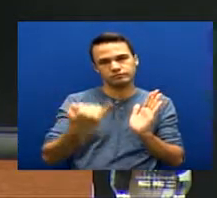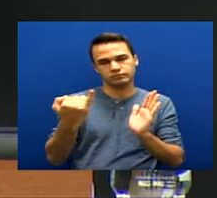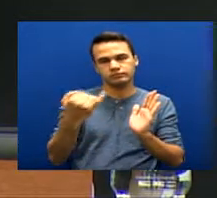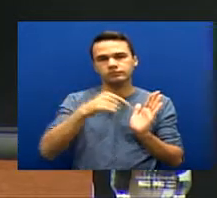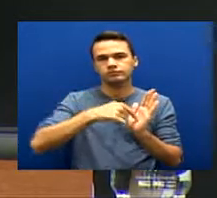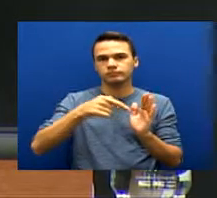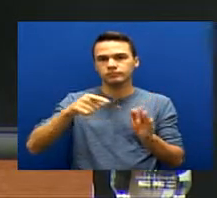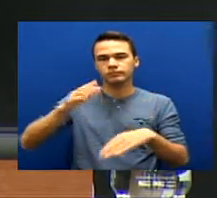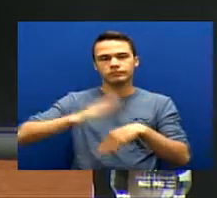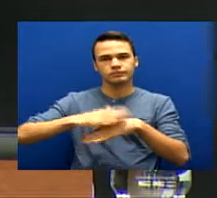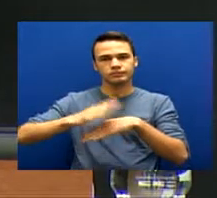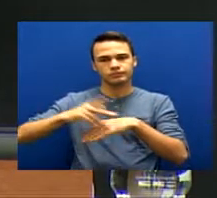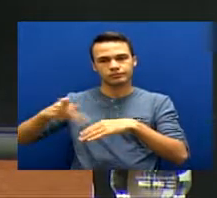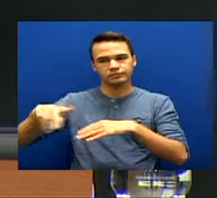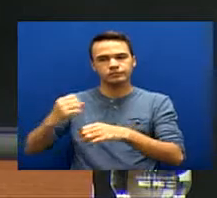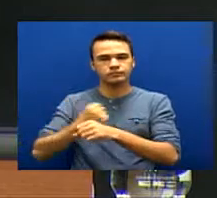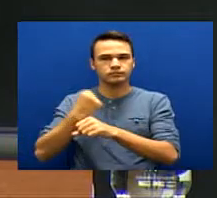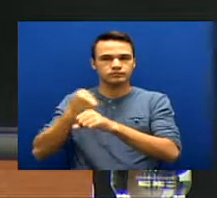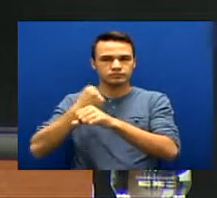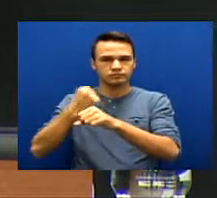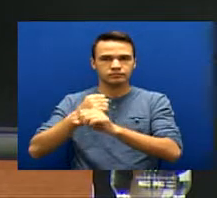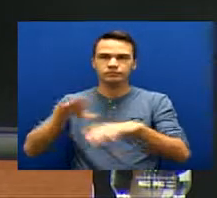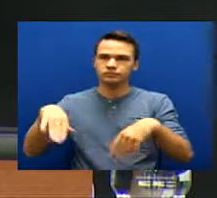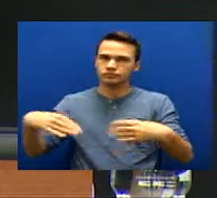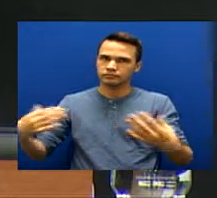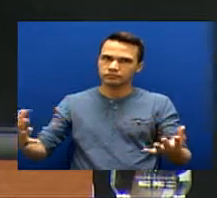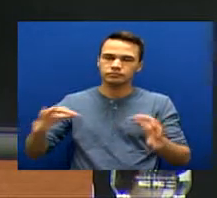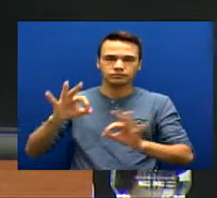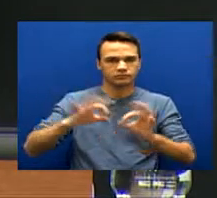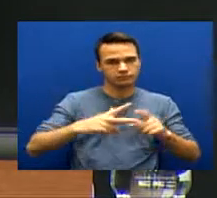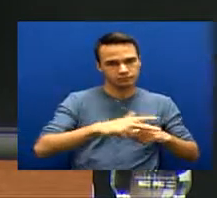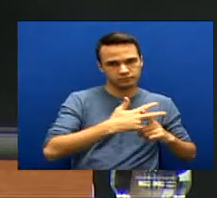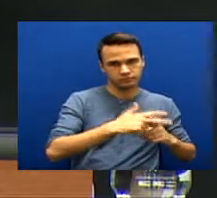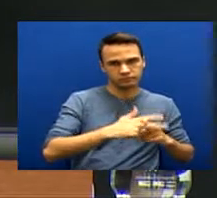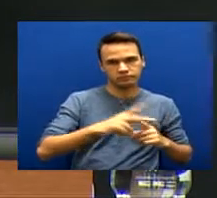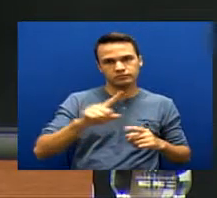Mas o bom Deus deu um pequeno sopro, e com isso